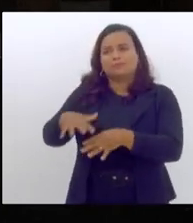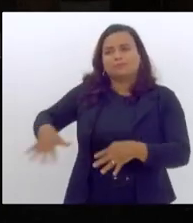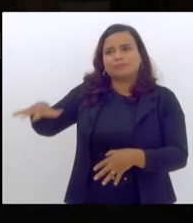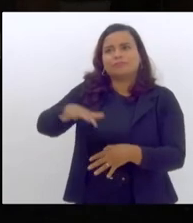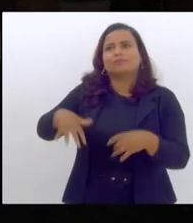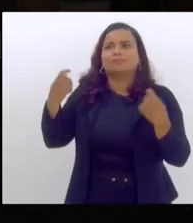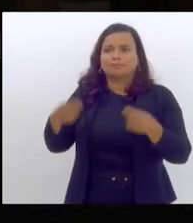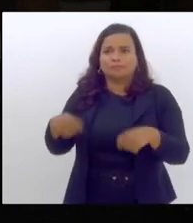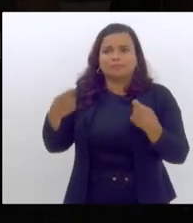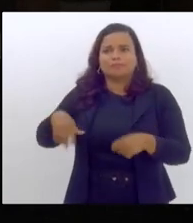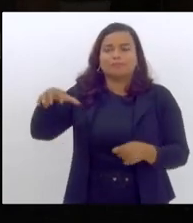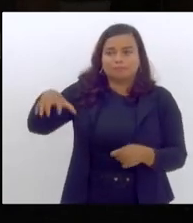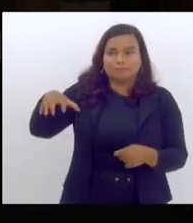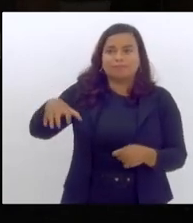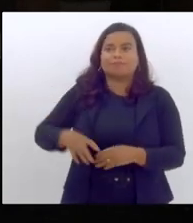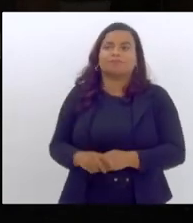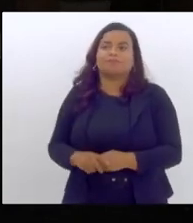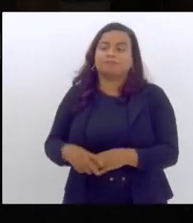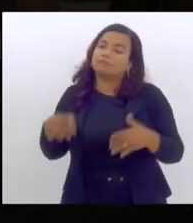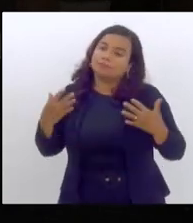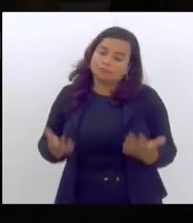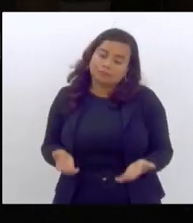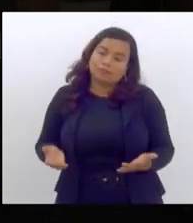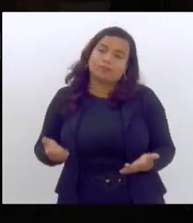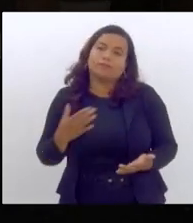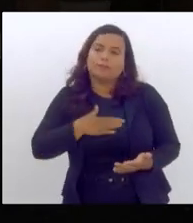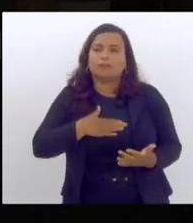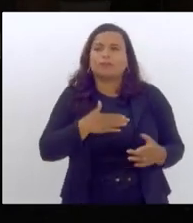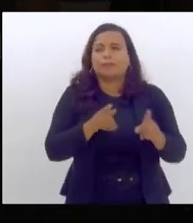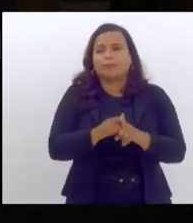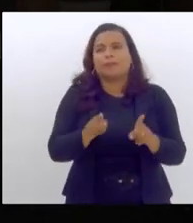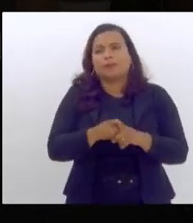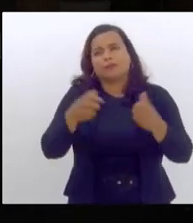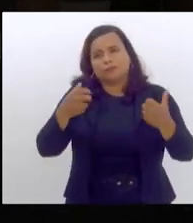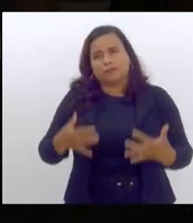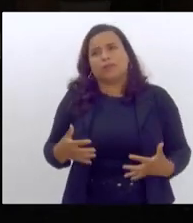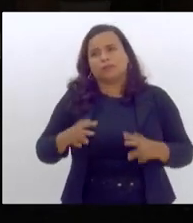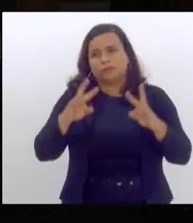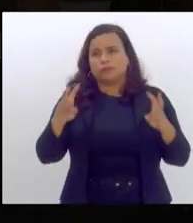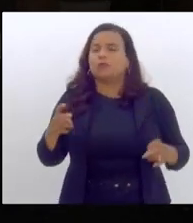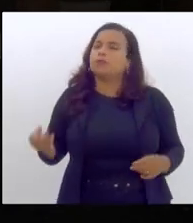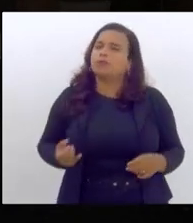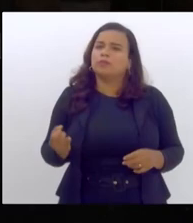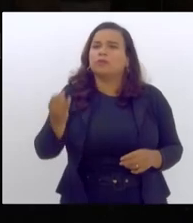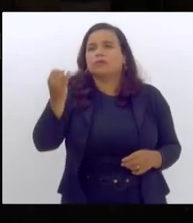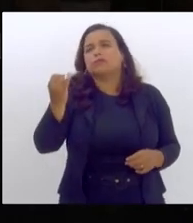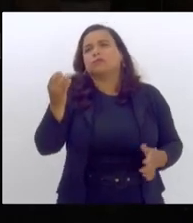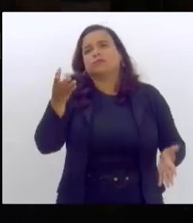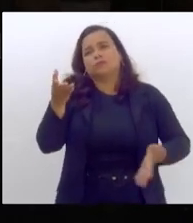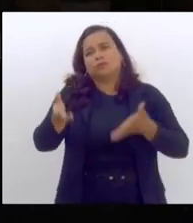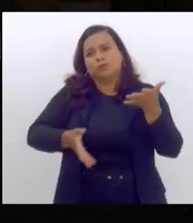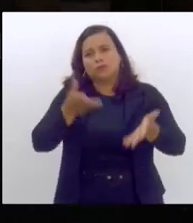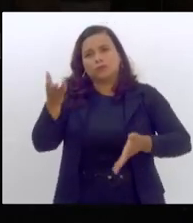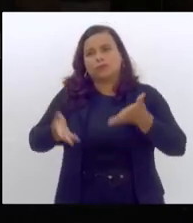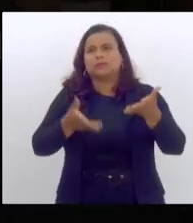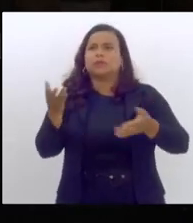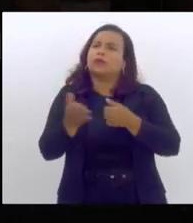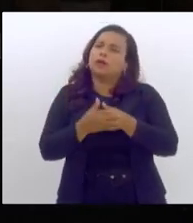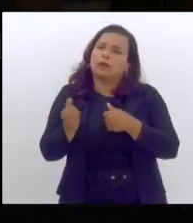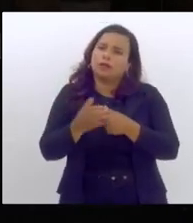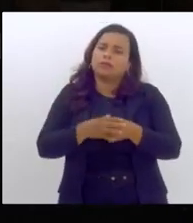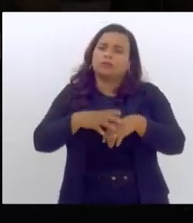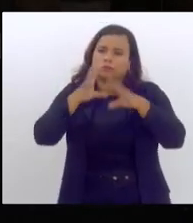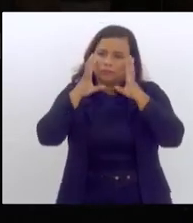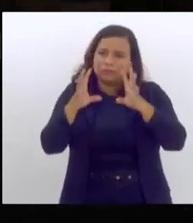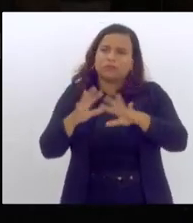especificidades daquela região. Então, queria aqui falar da importância da gente cuidar com muito carinho